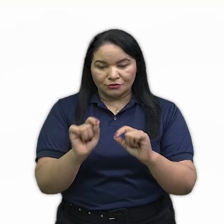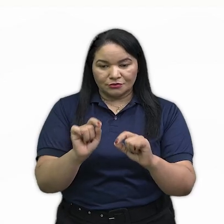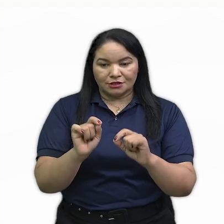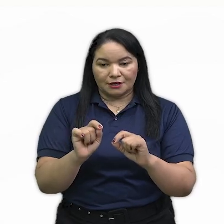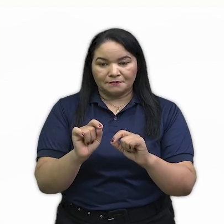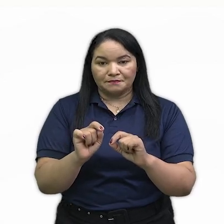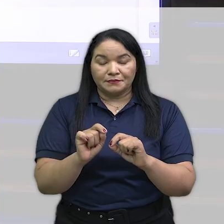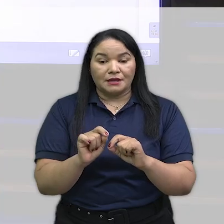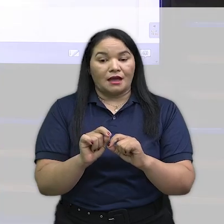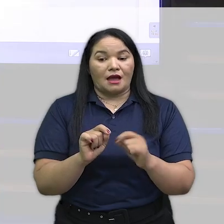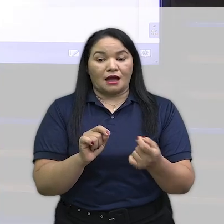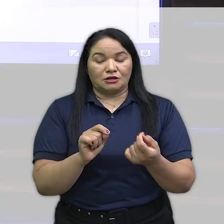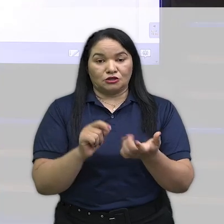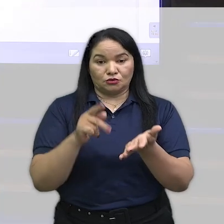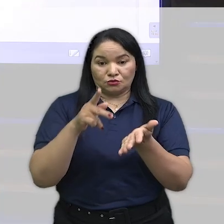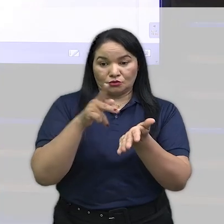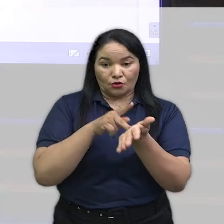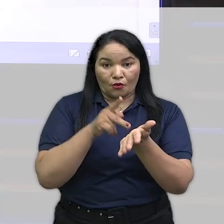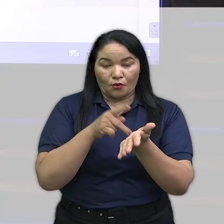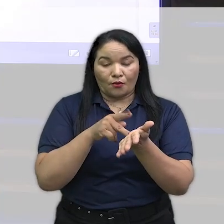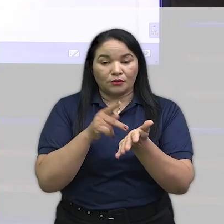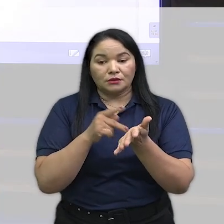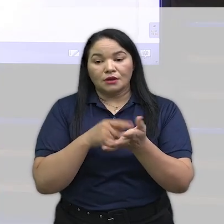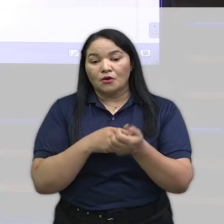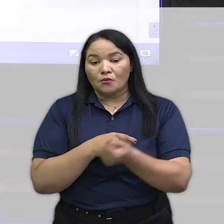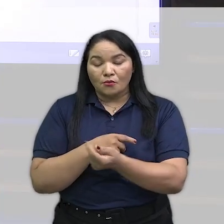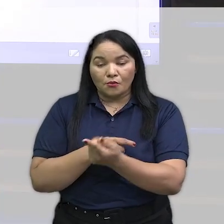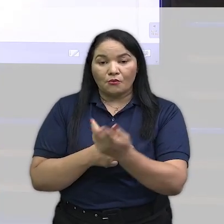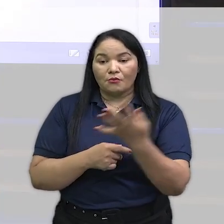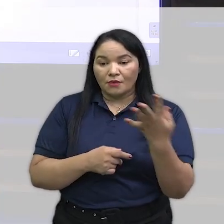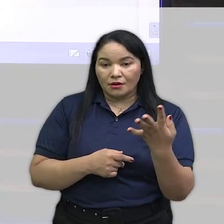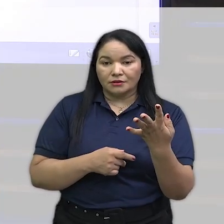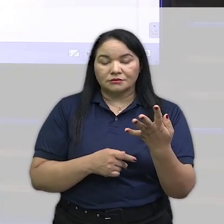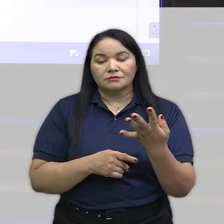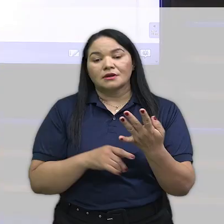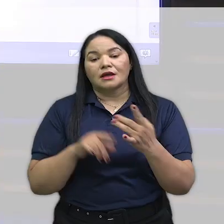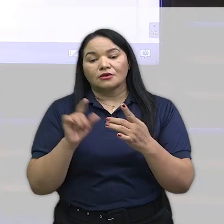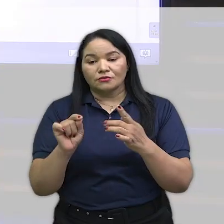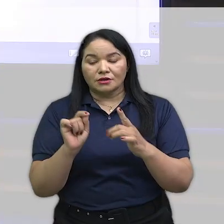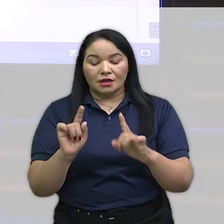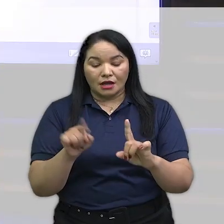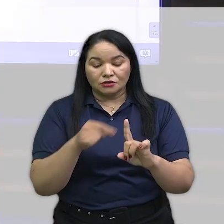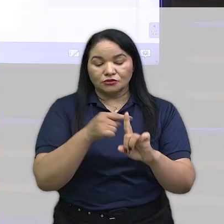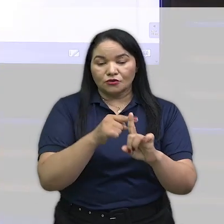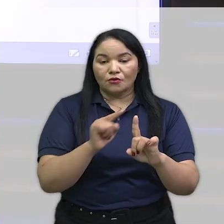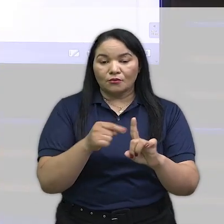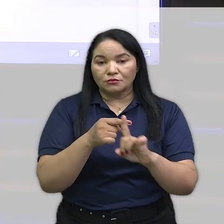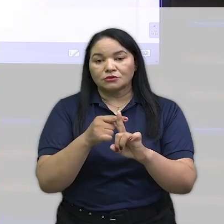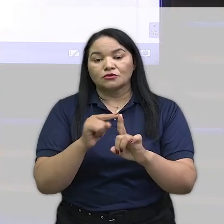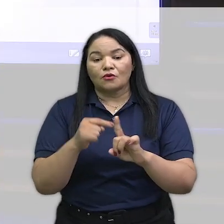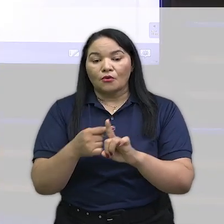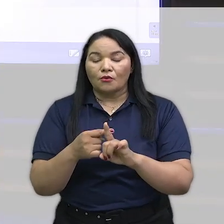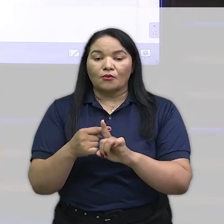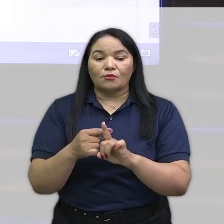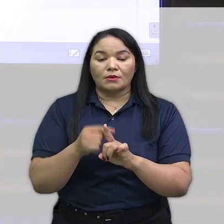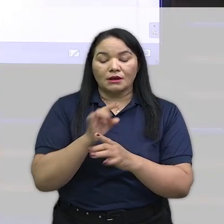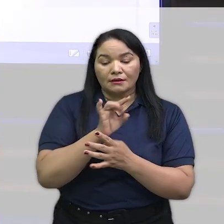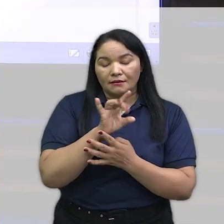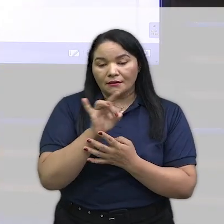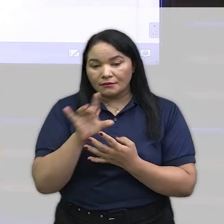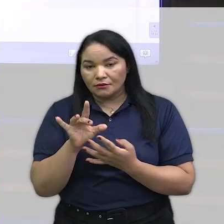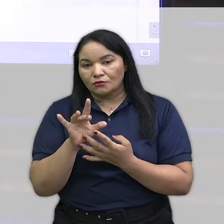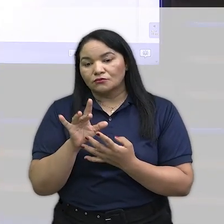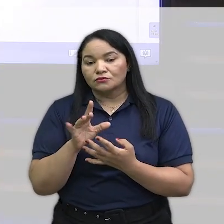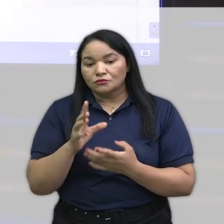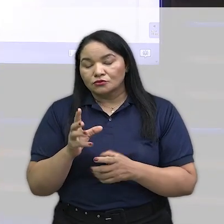isso. Você vai pegar uma certa quantidade de números, você vai realizar a soma entre todos esses